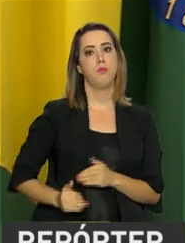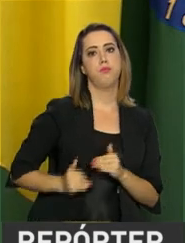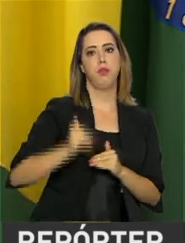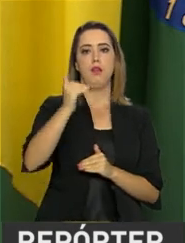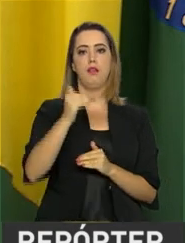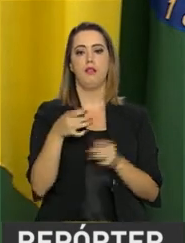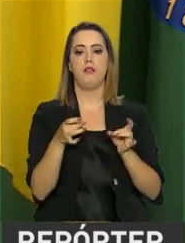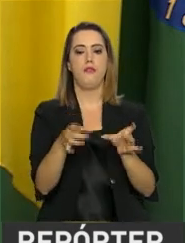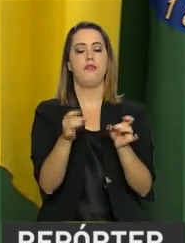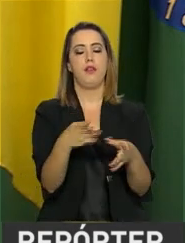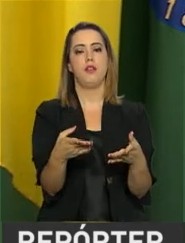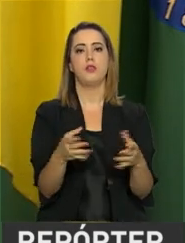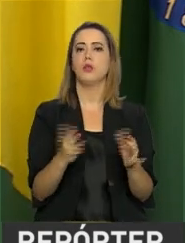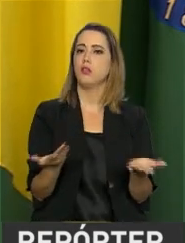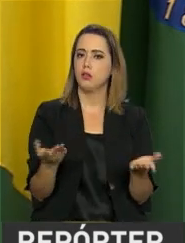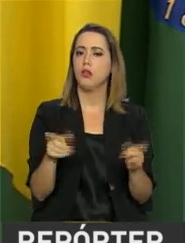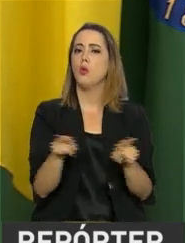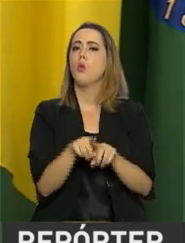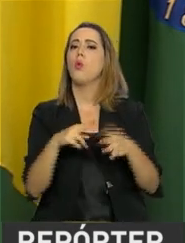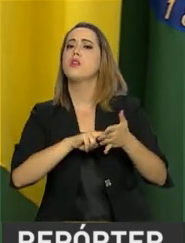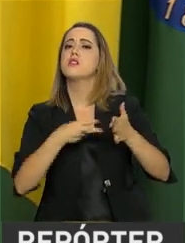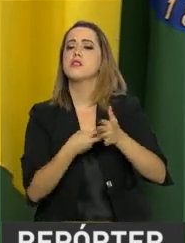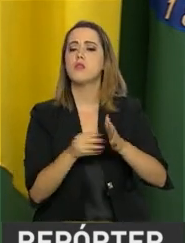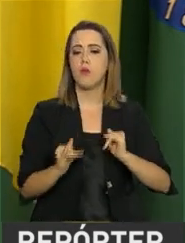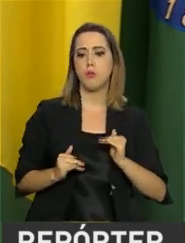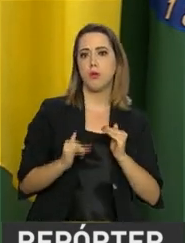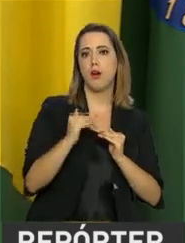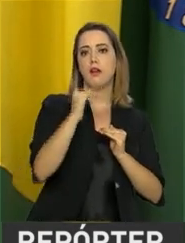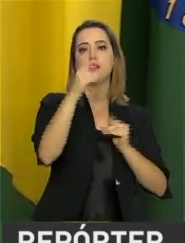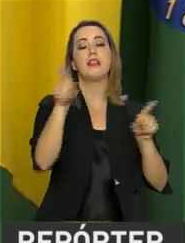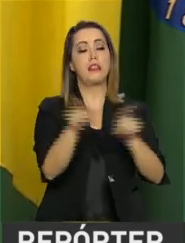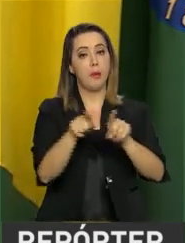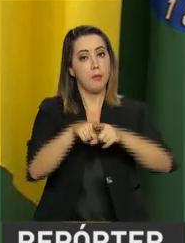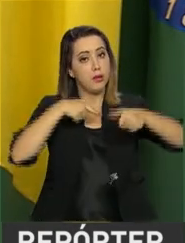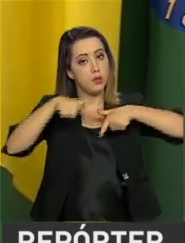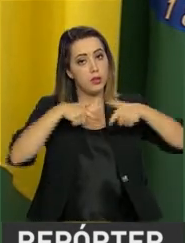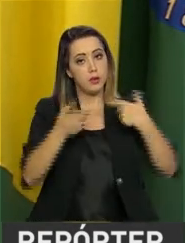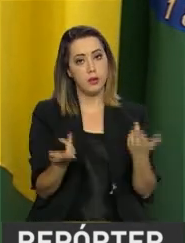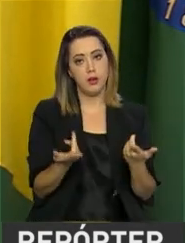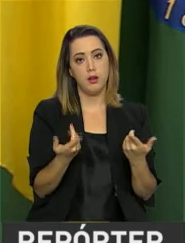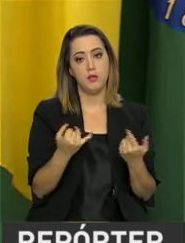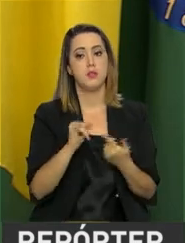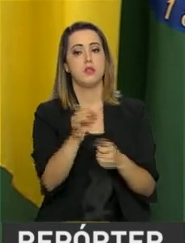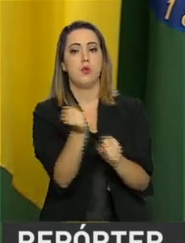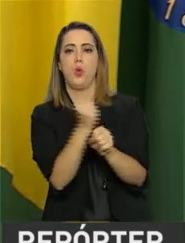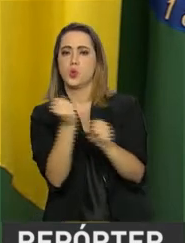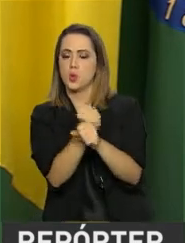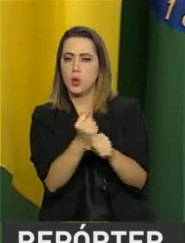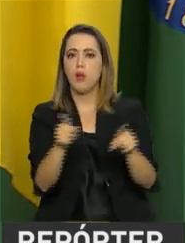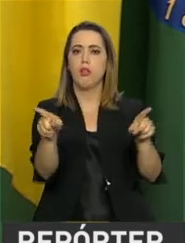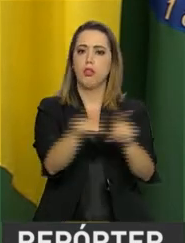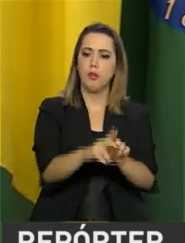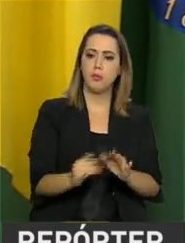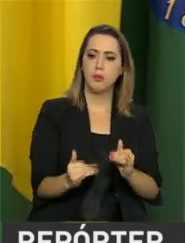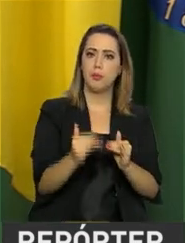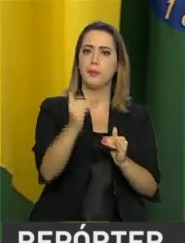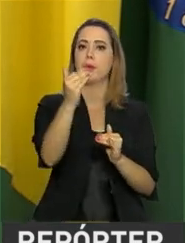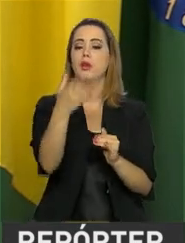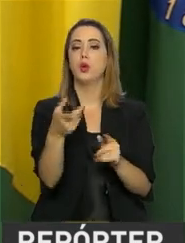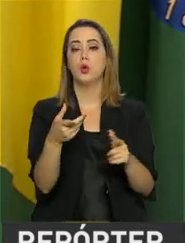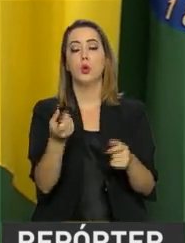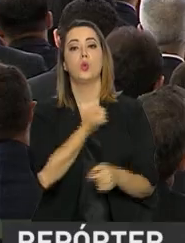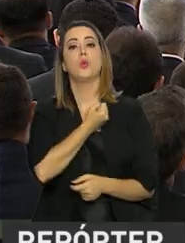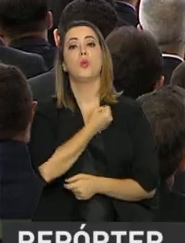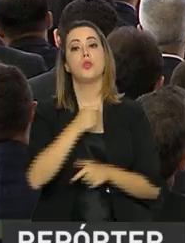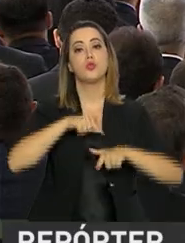aumenta o emprego na área dos materiais de construção quando se constrói aumenta o emprego na construção